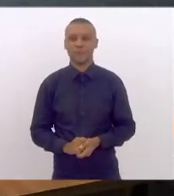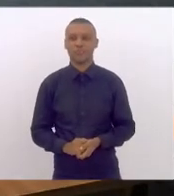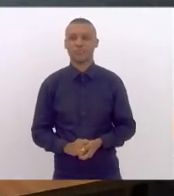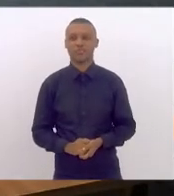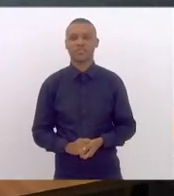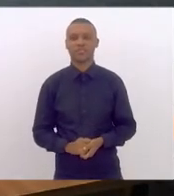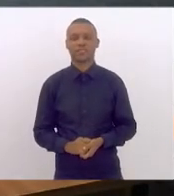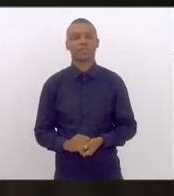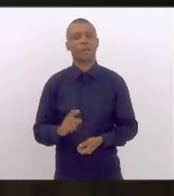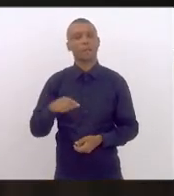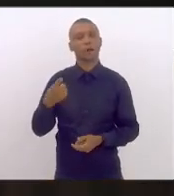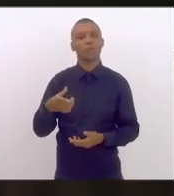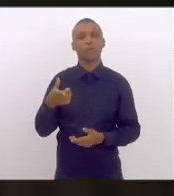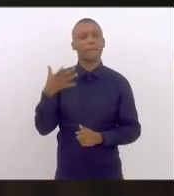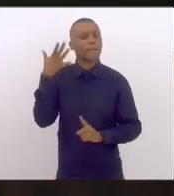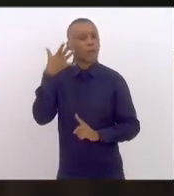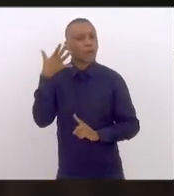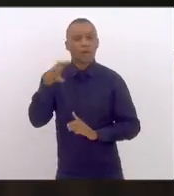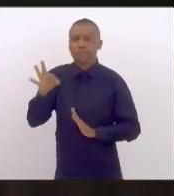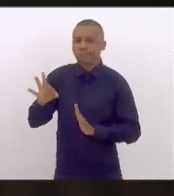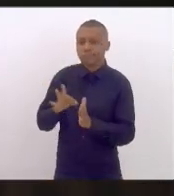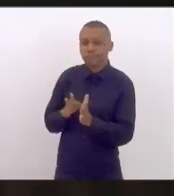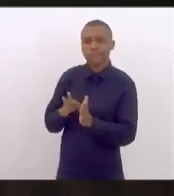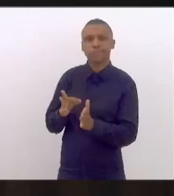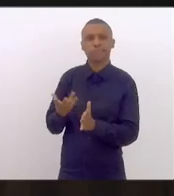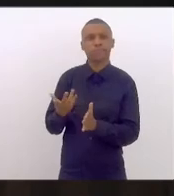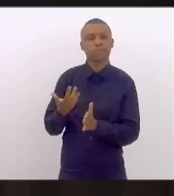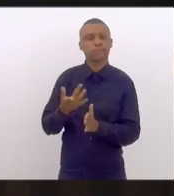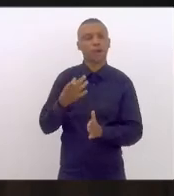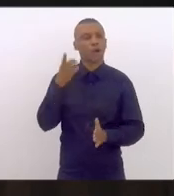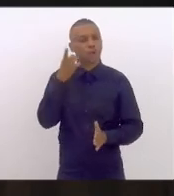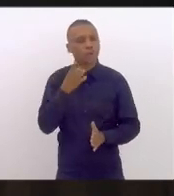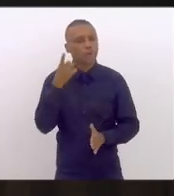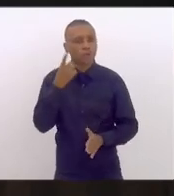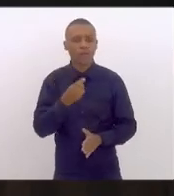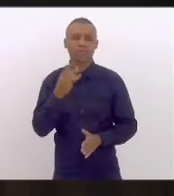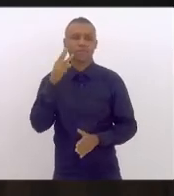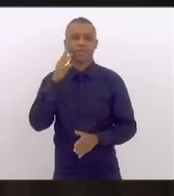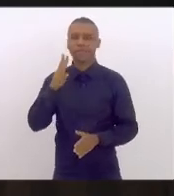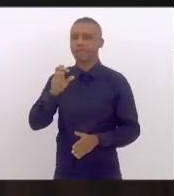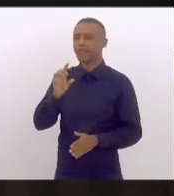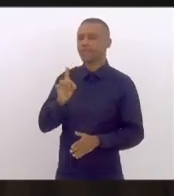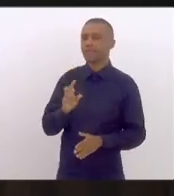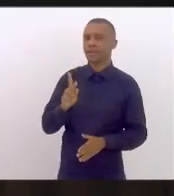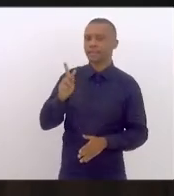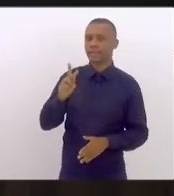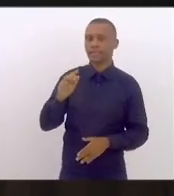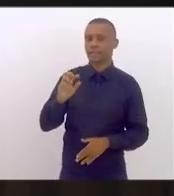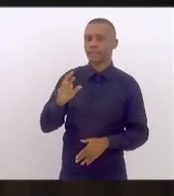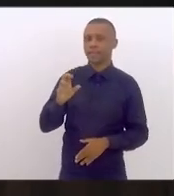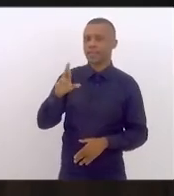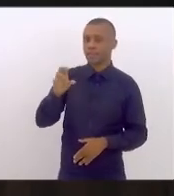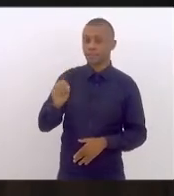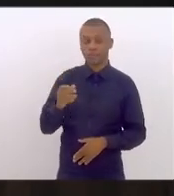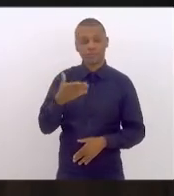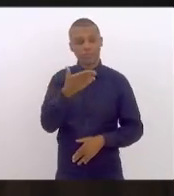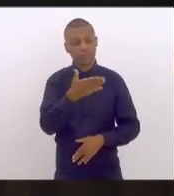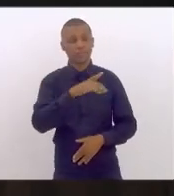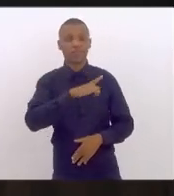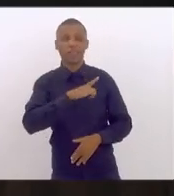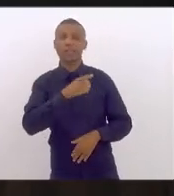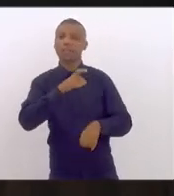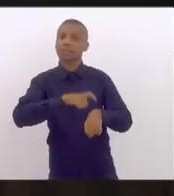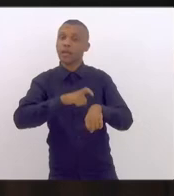próximo orador escrito é o Nobre Deputado waldeck Carneiro vossa excelência